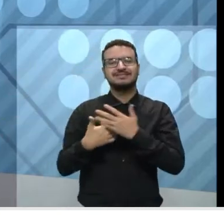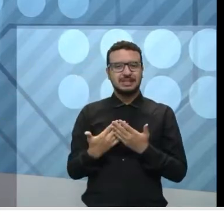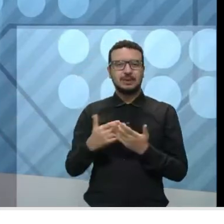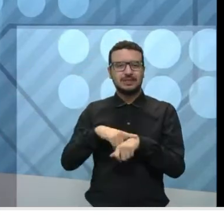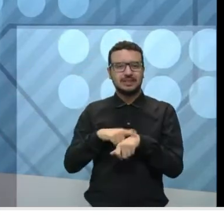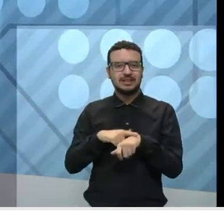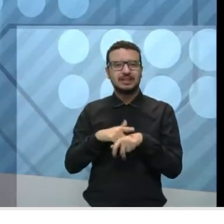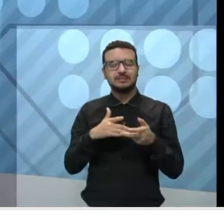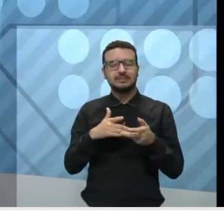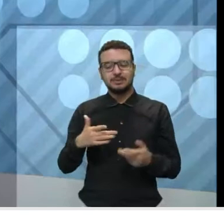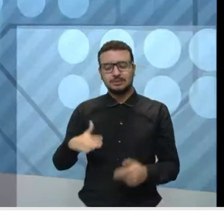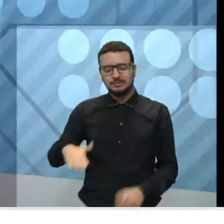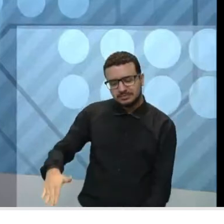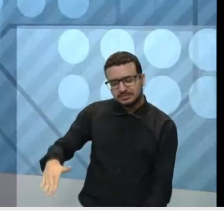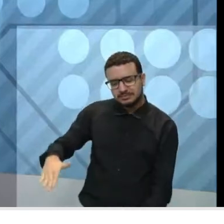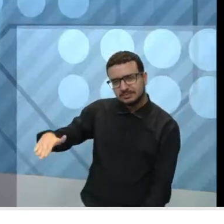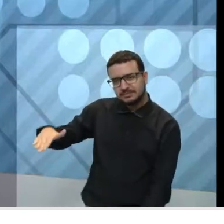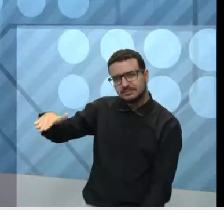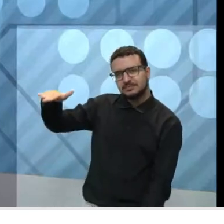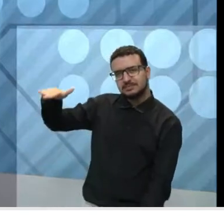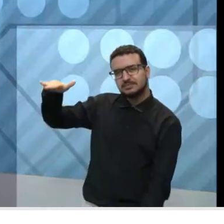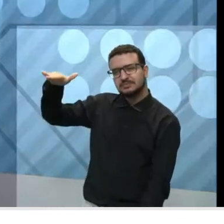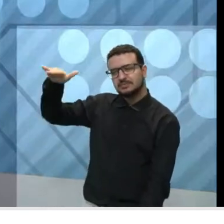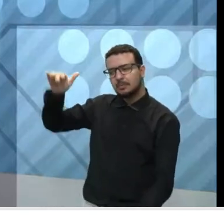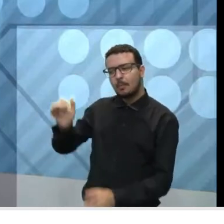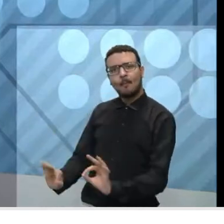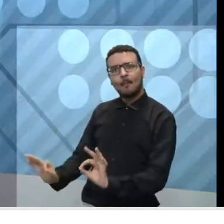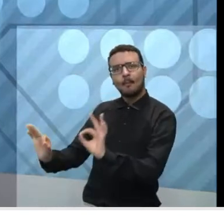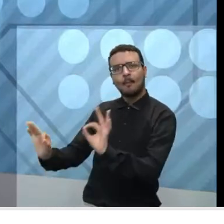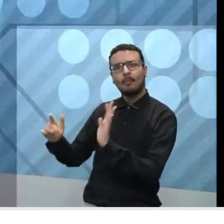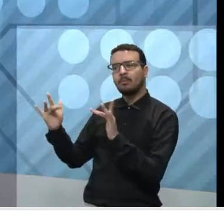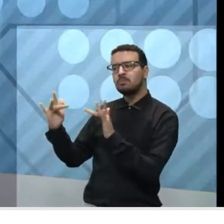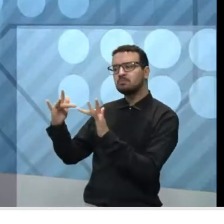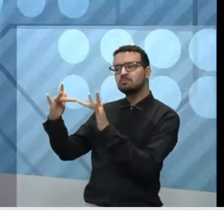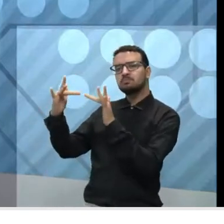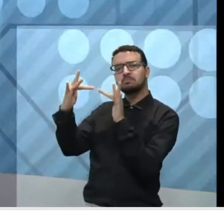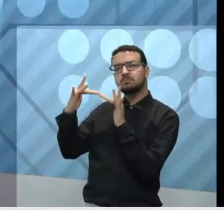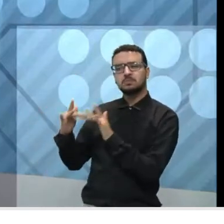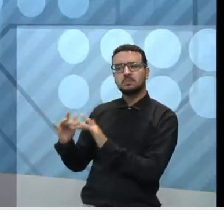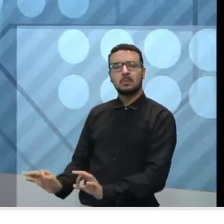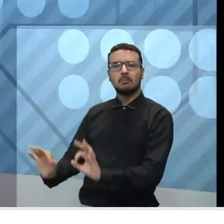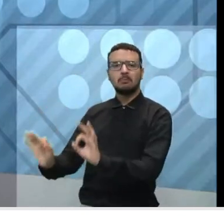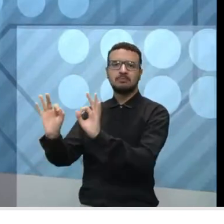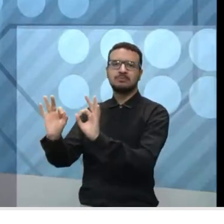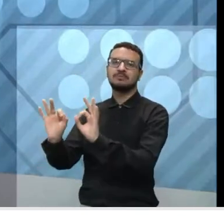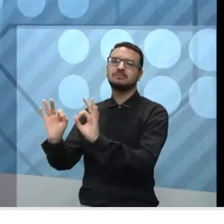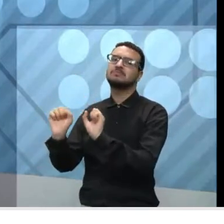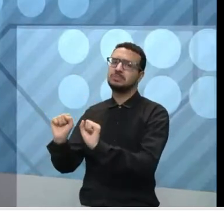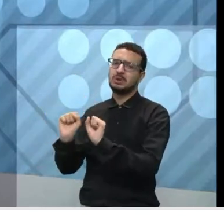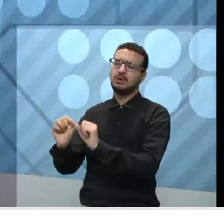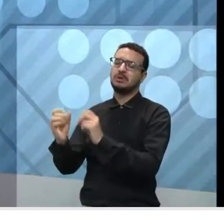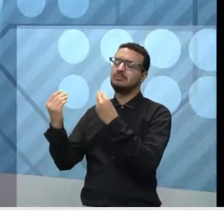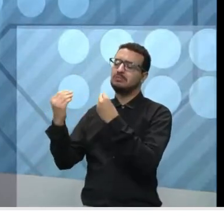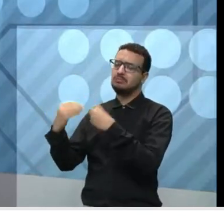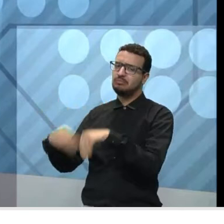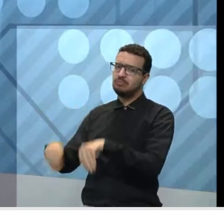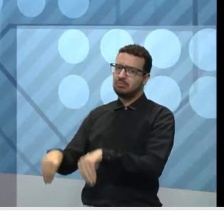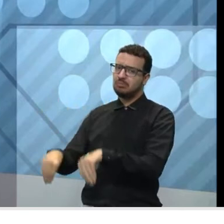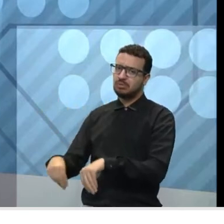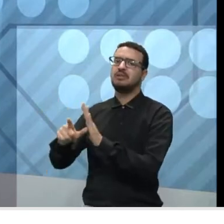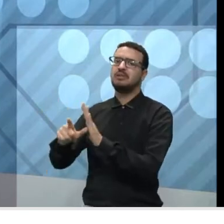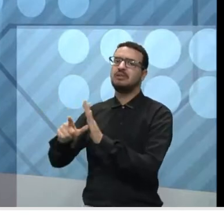que favoreçam a aquisição da língua e da linguagem, pode trazer um atraso, sim, no seu desenvolvimento linguístico, certo?